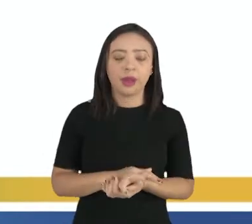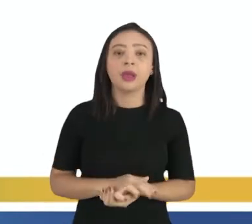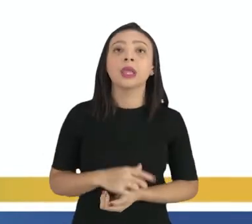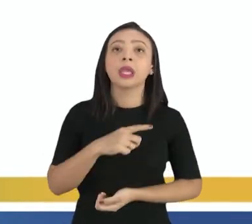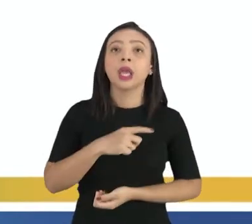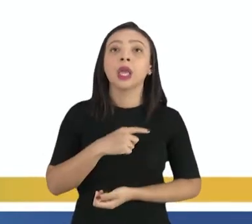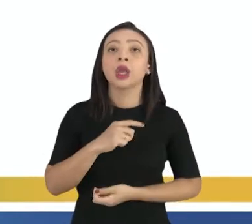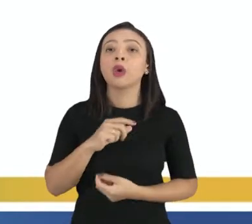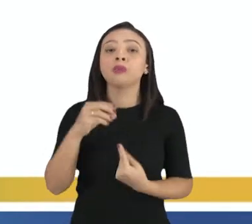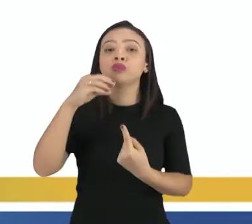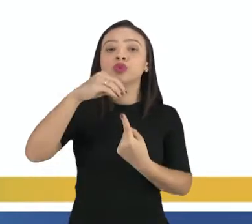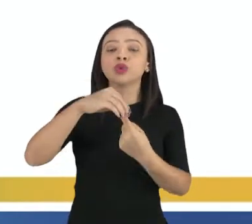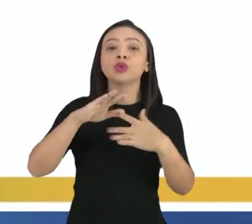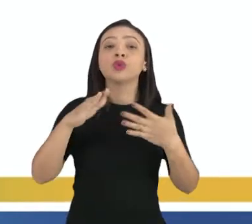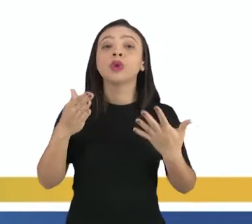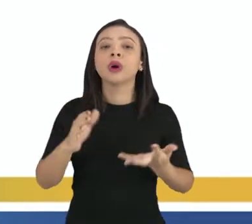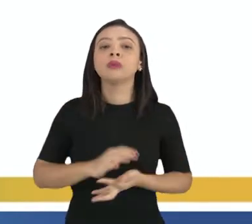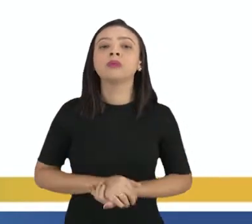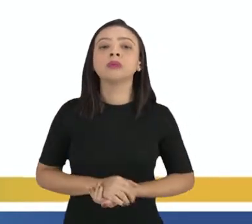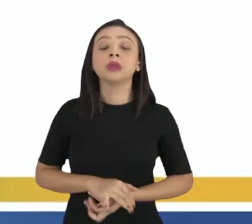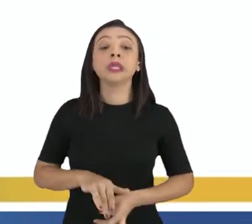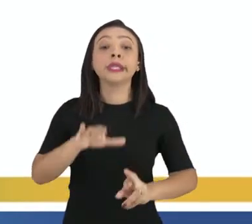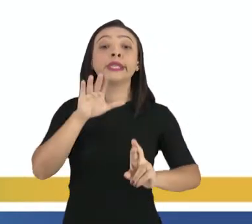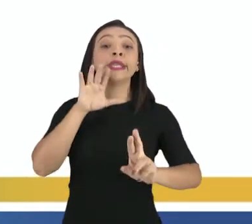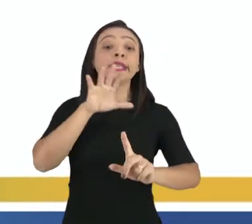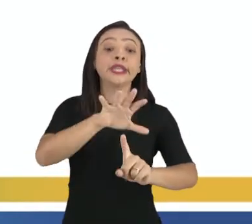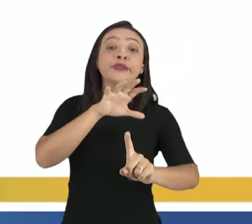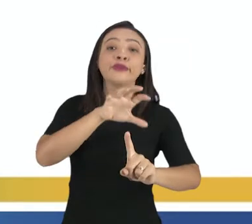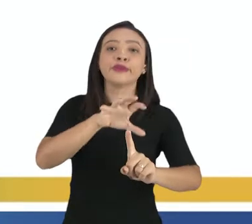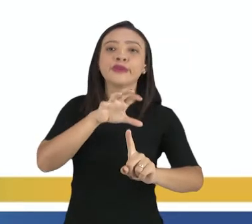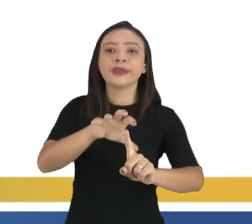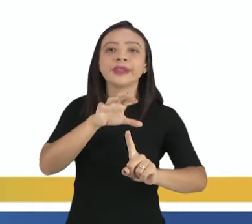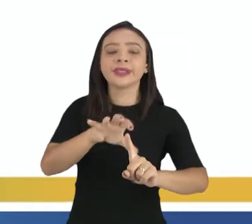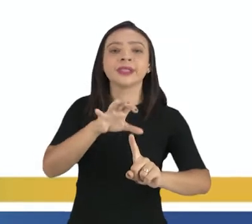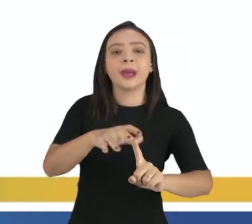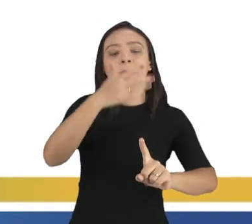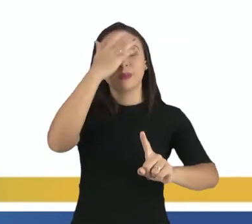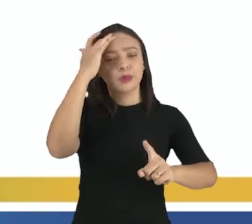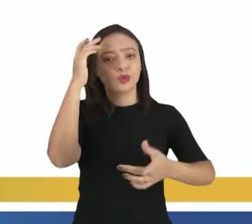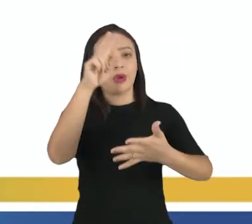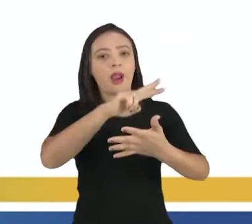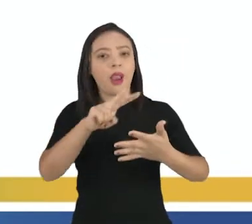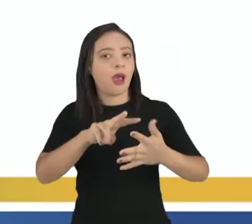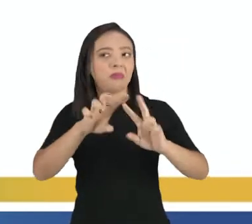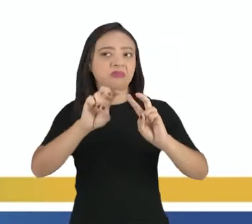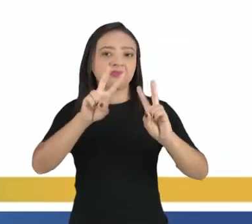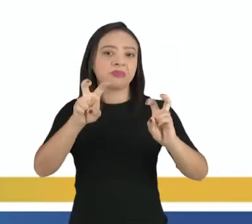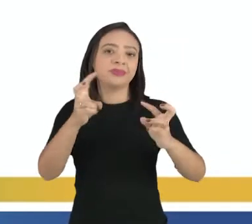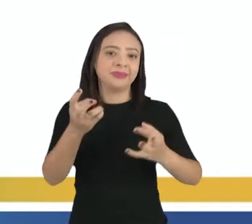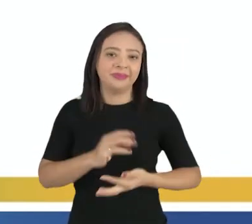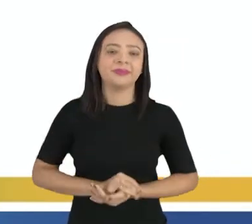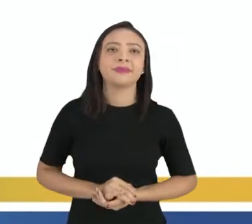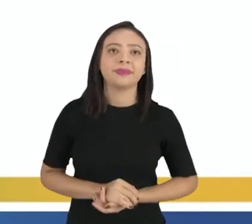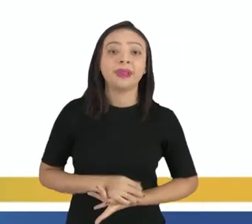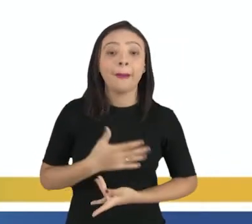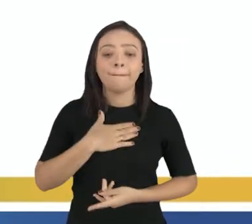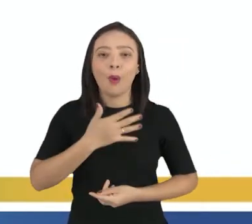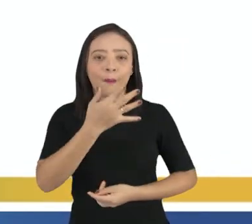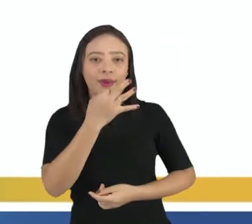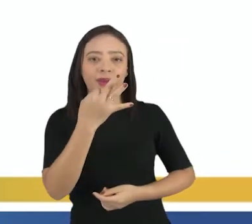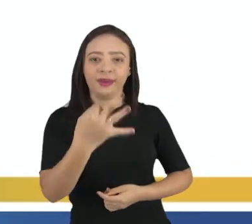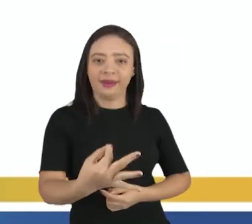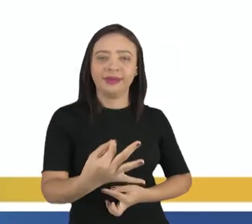tem Qual o objetivo persuade convencer o leitor sobre determinado ponto de vista